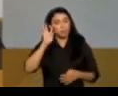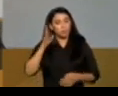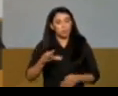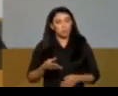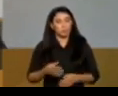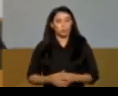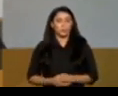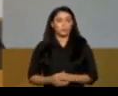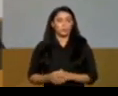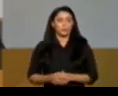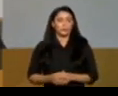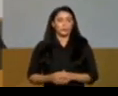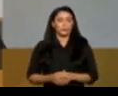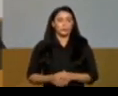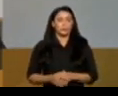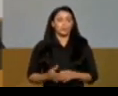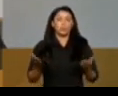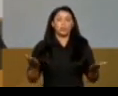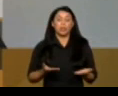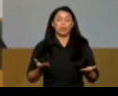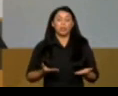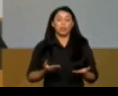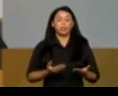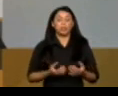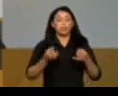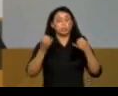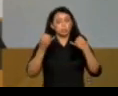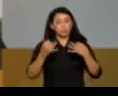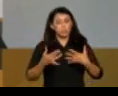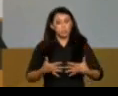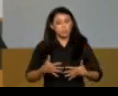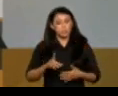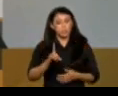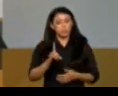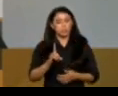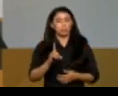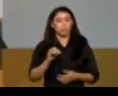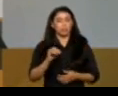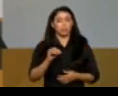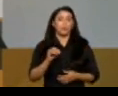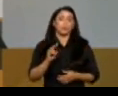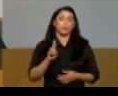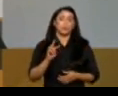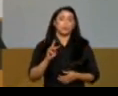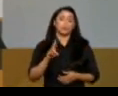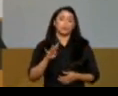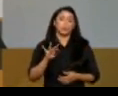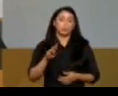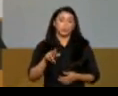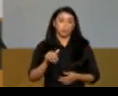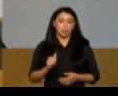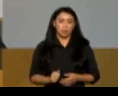como é que ficaria isso? Não estou afirmando que está ocorrendo. Isso só será apurado ao final do julgamento de mérito